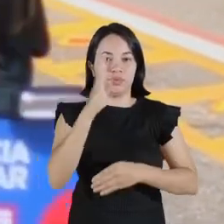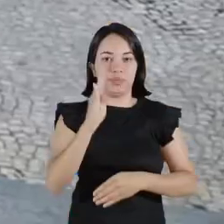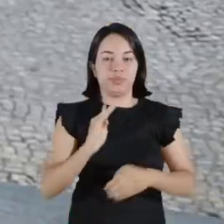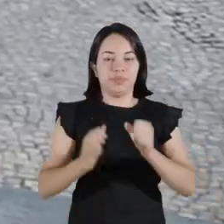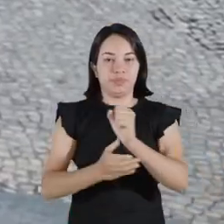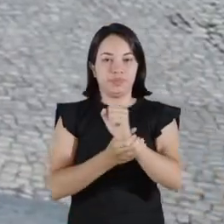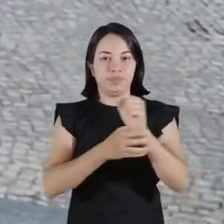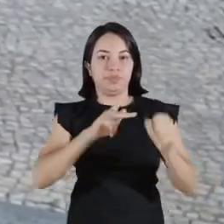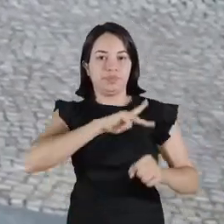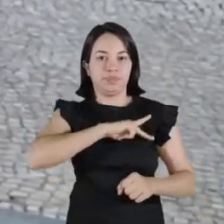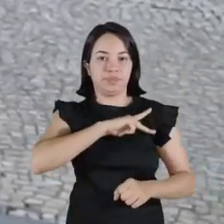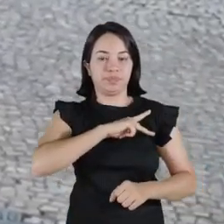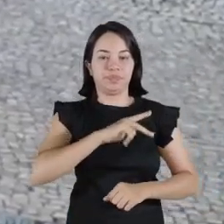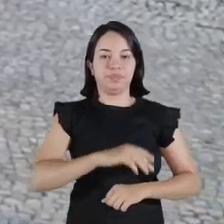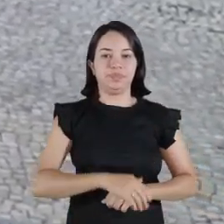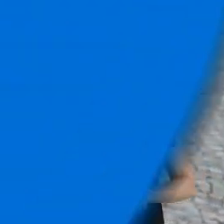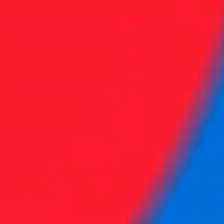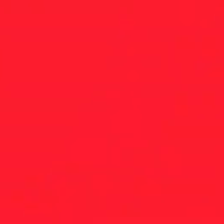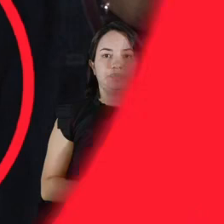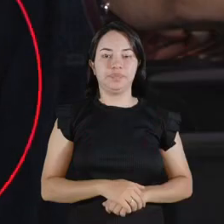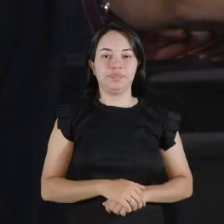Fórum Brasileiro de Segurança Pública.